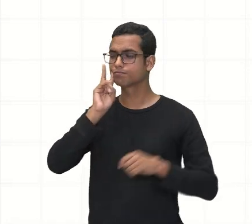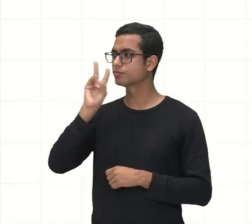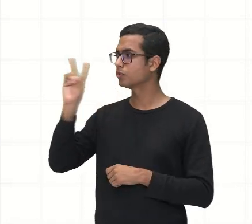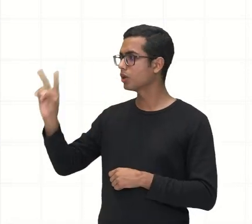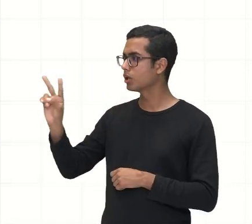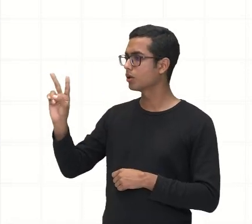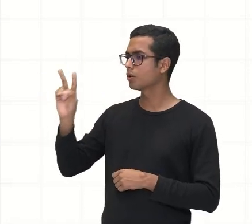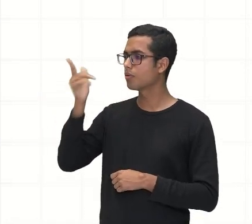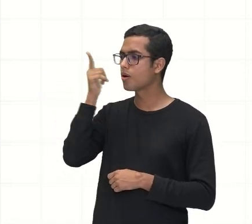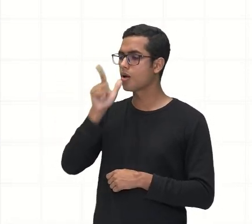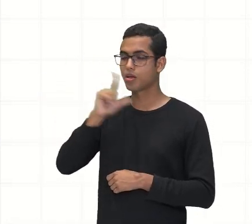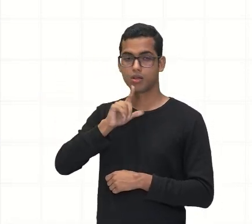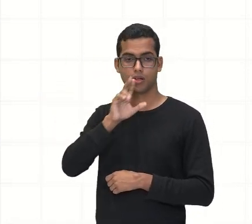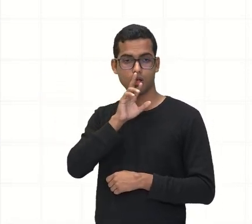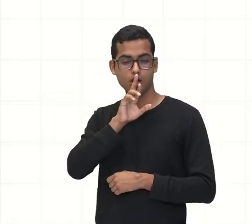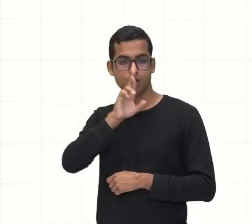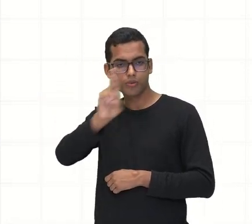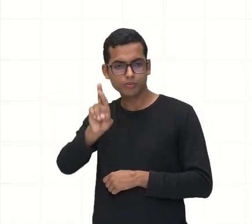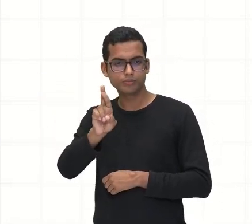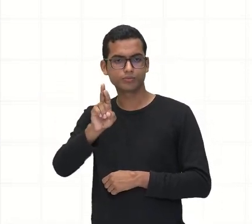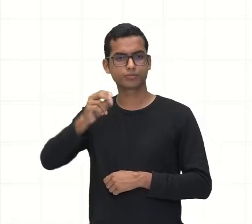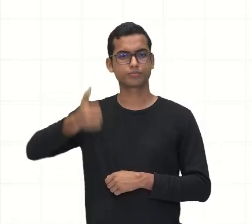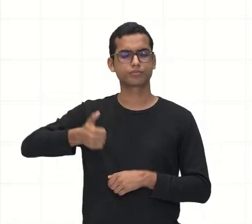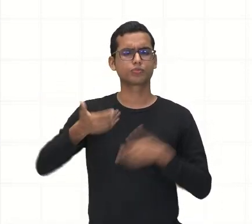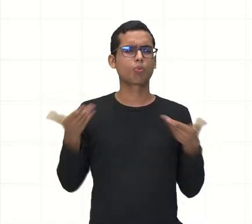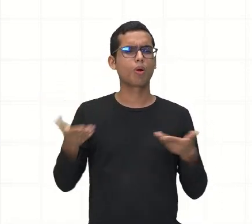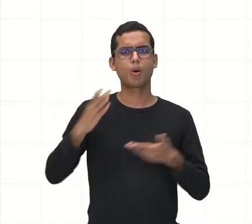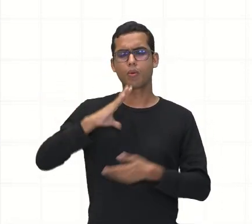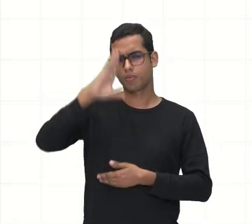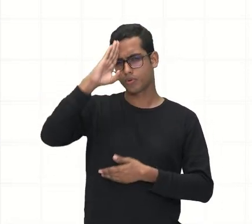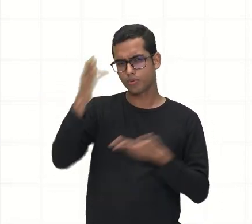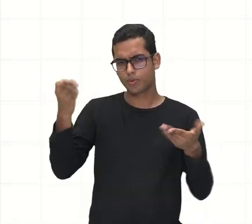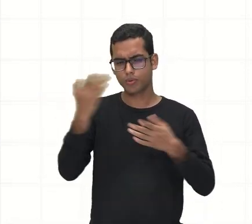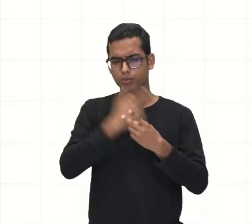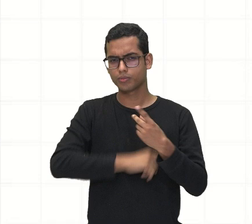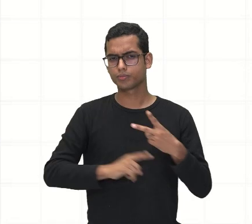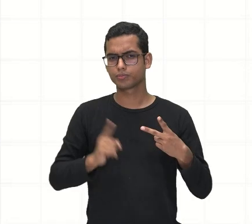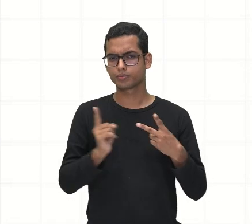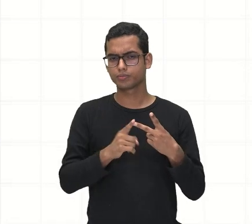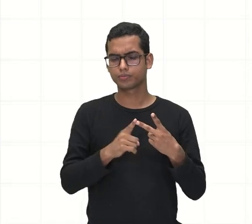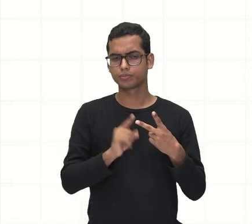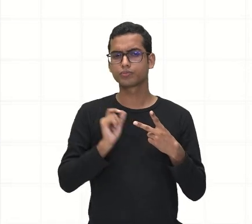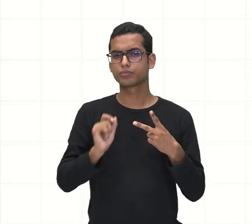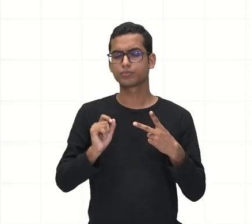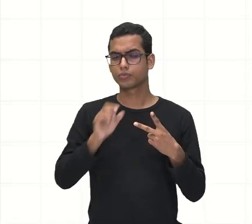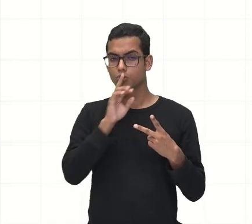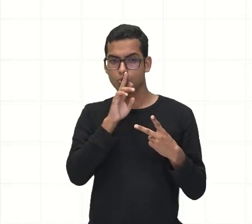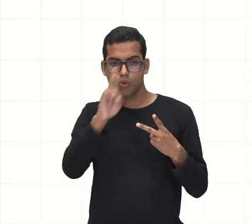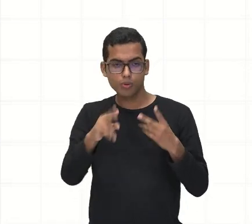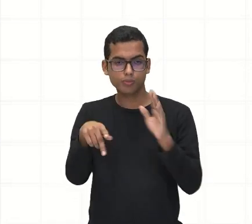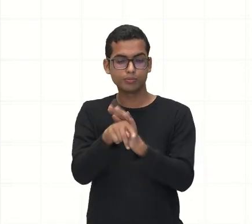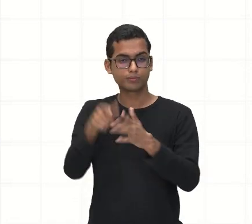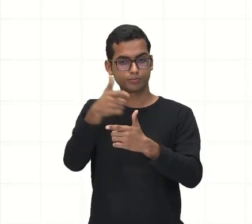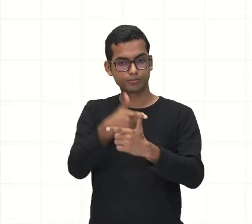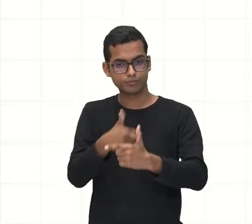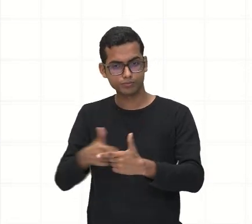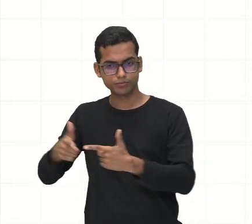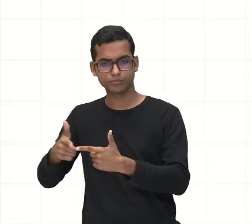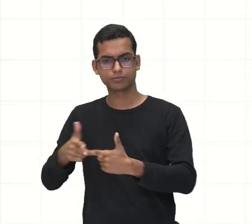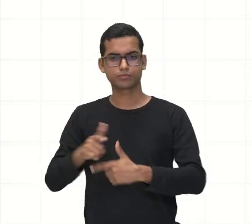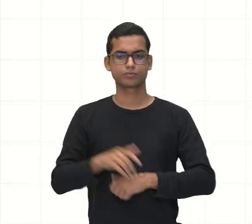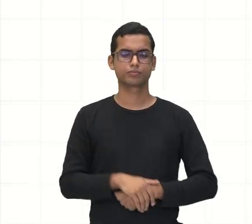for prioridade, tá bom? Qual é a prioridade agora? A prioridade agora é você resolver a divisão, tá